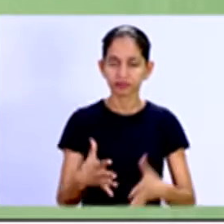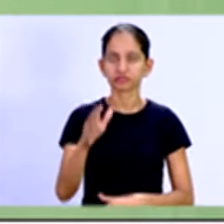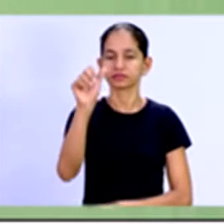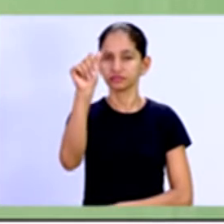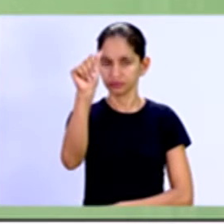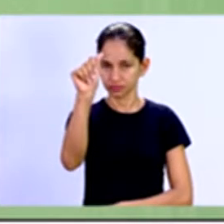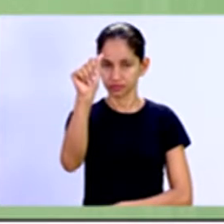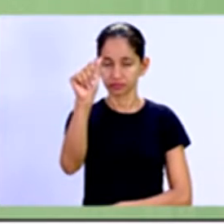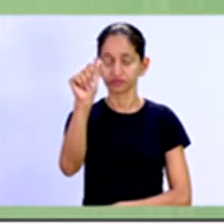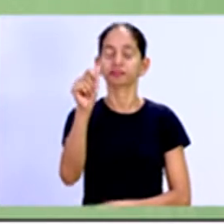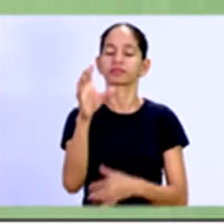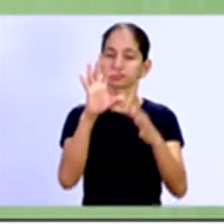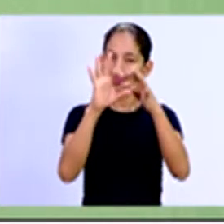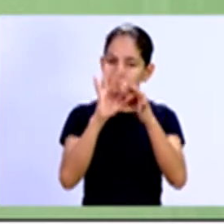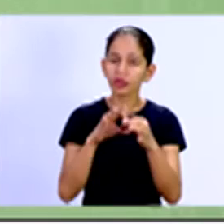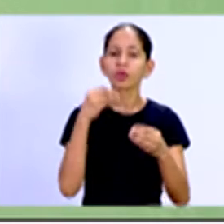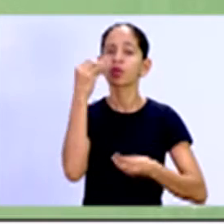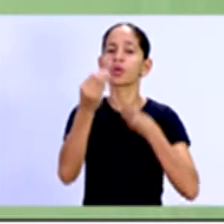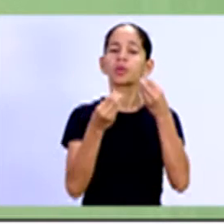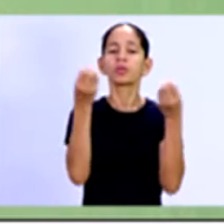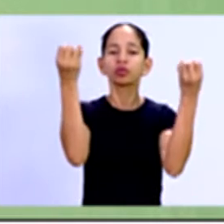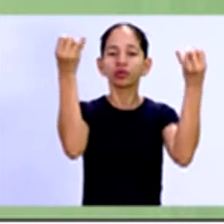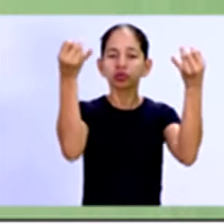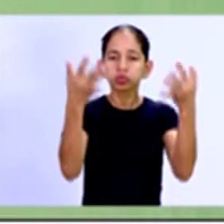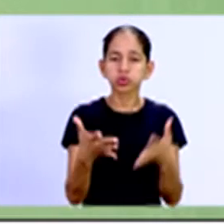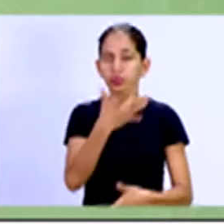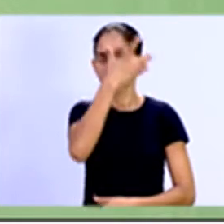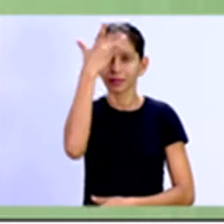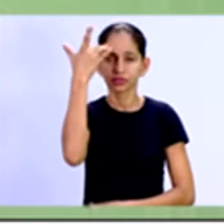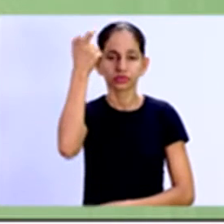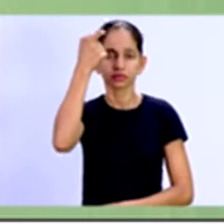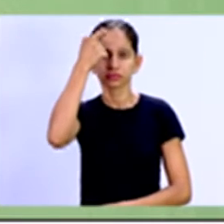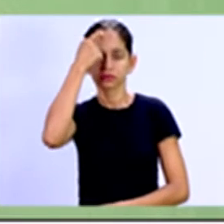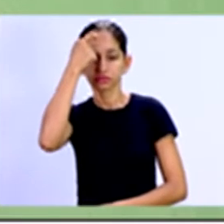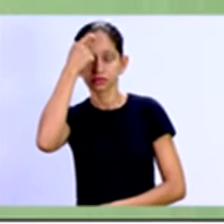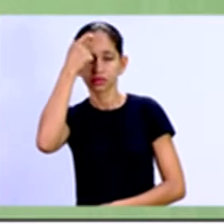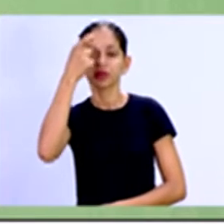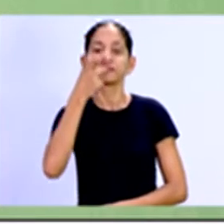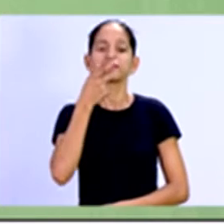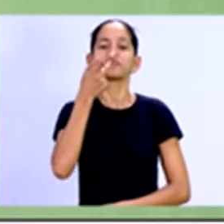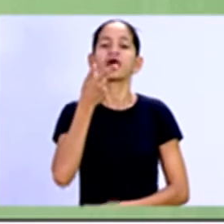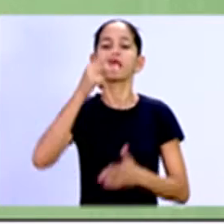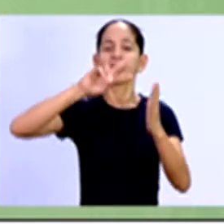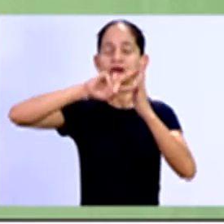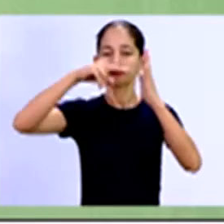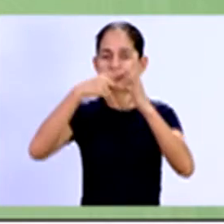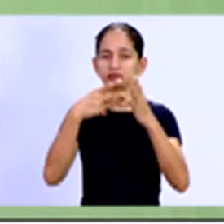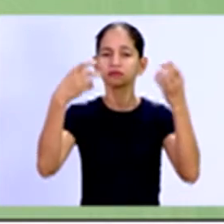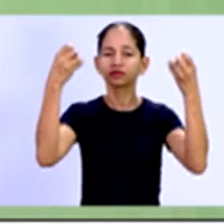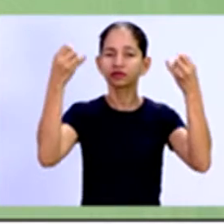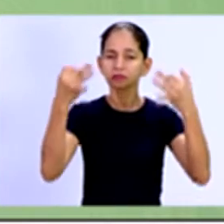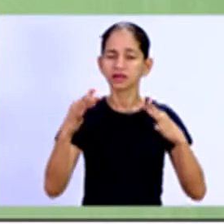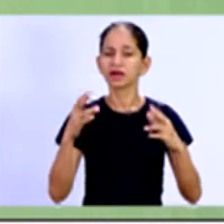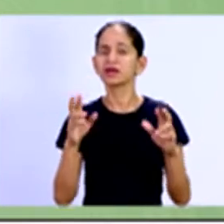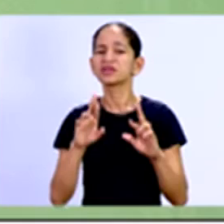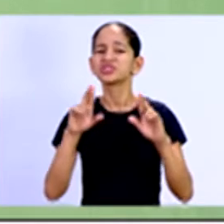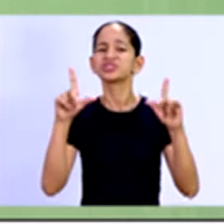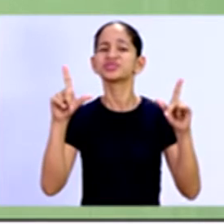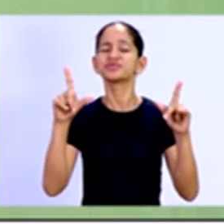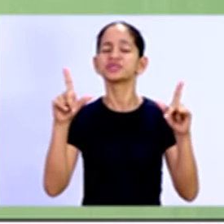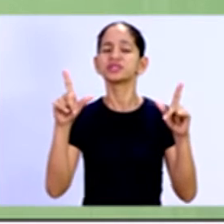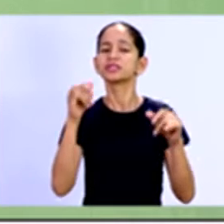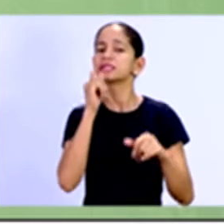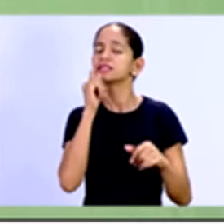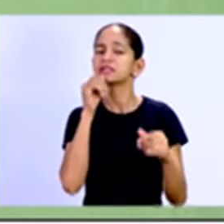que sentido o sujeito moral não significa o mesmo que um sujeito ou